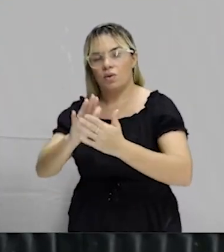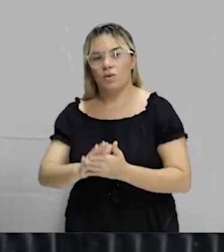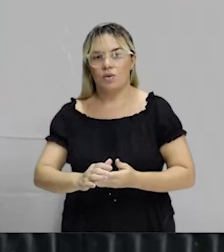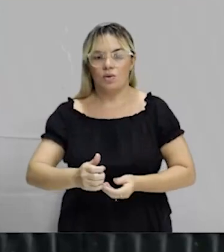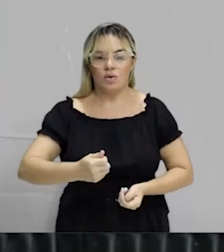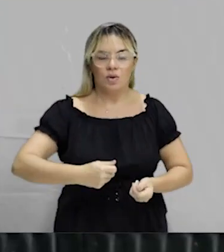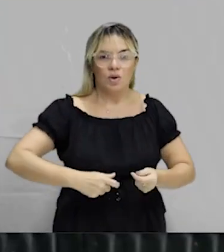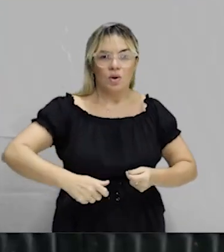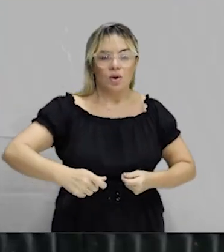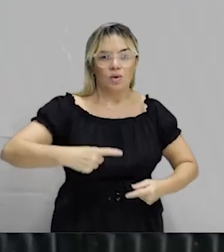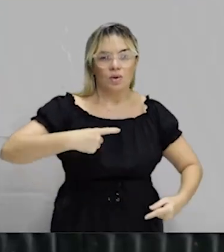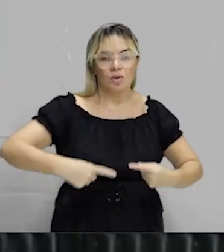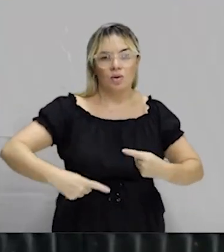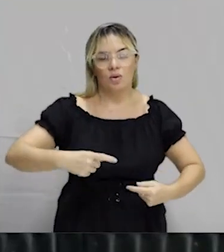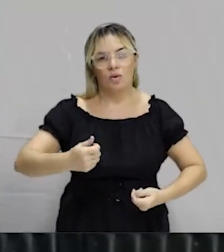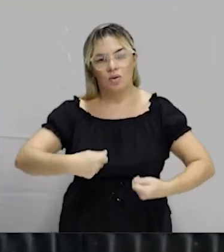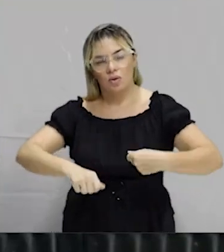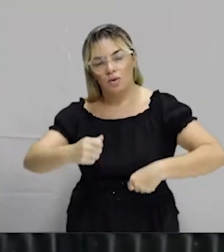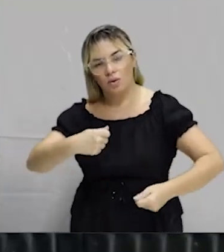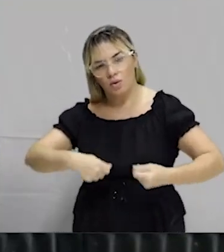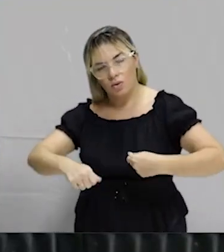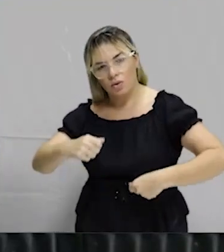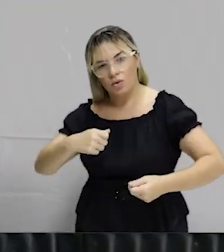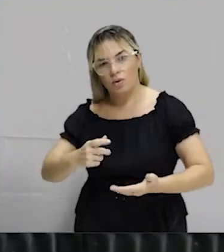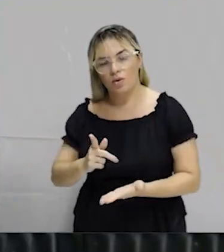atividades comerciais e até mesmo para